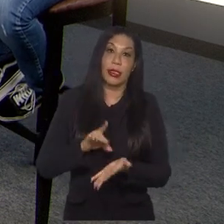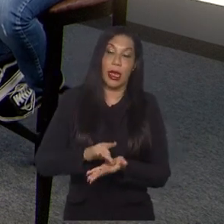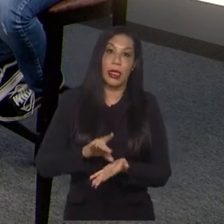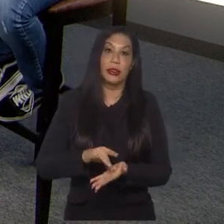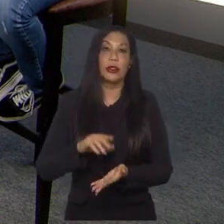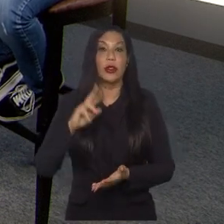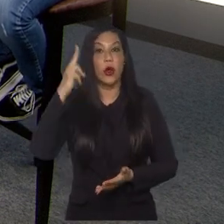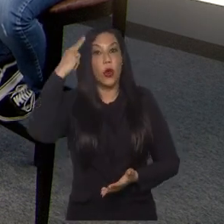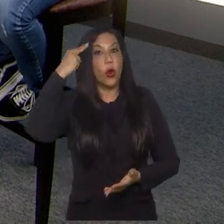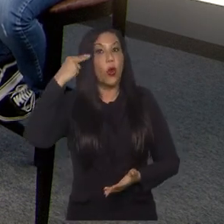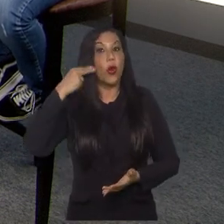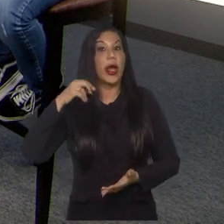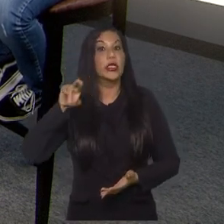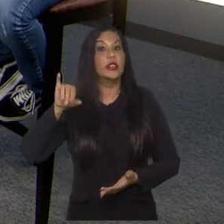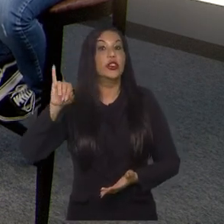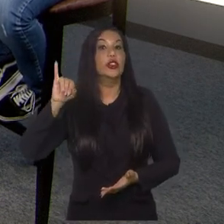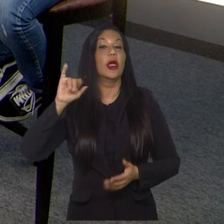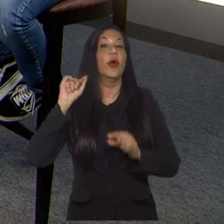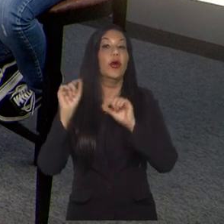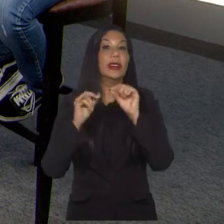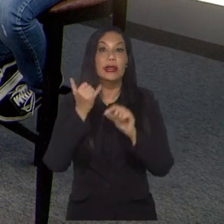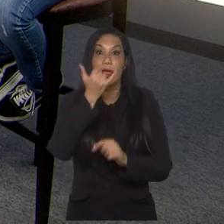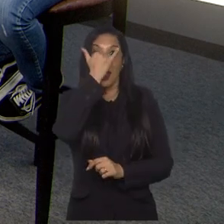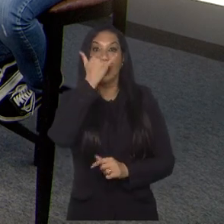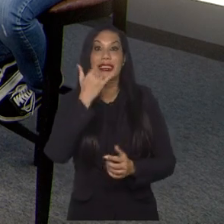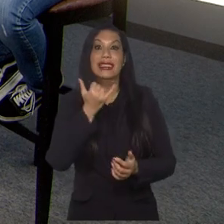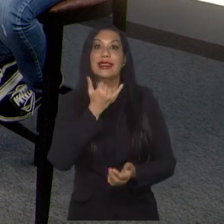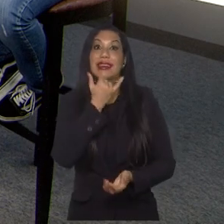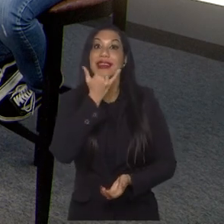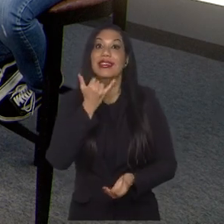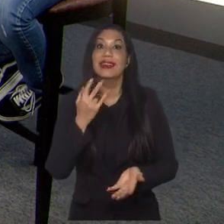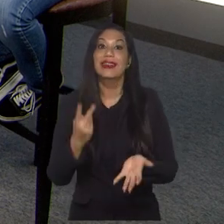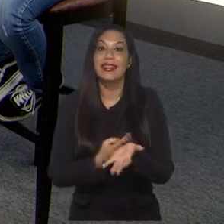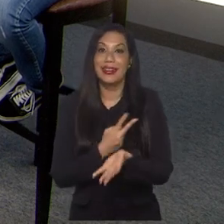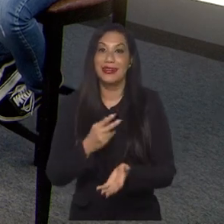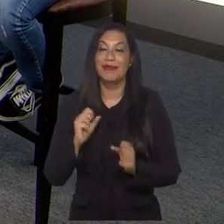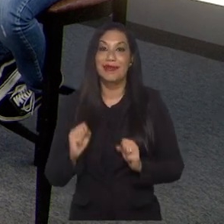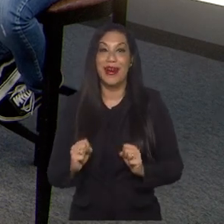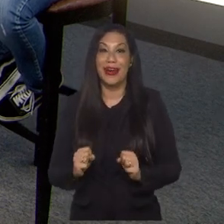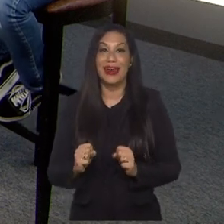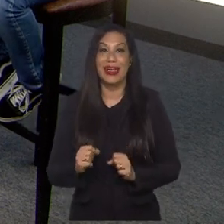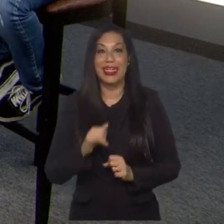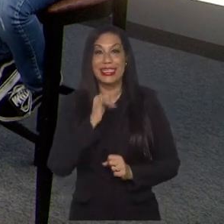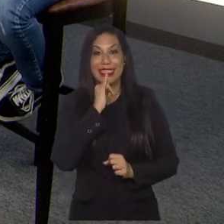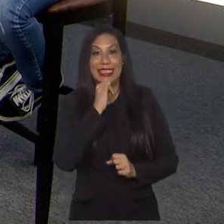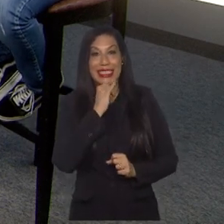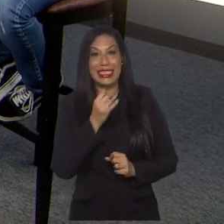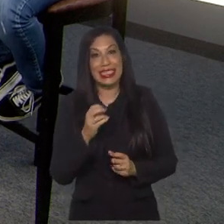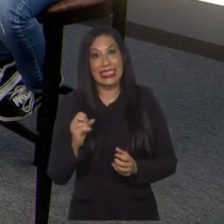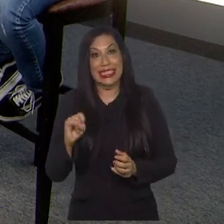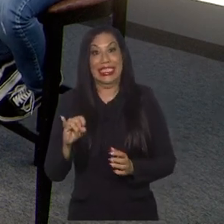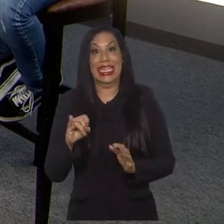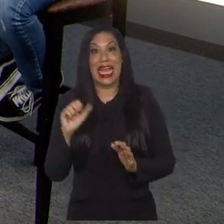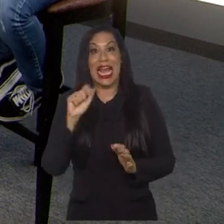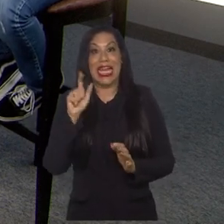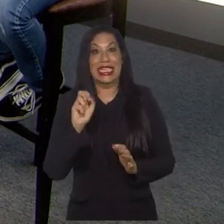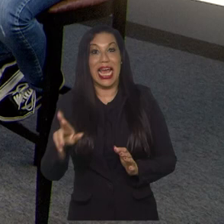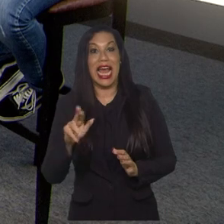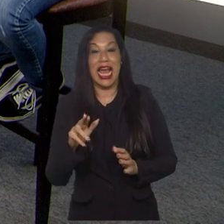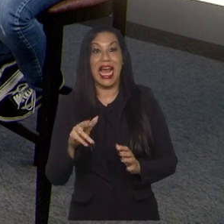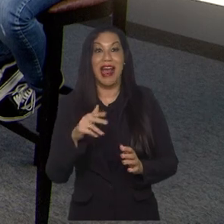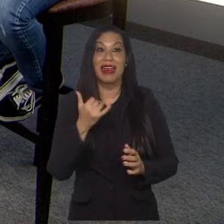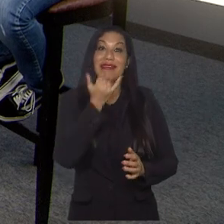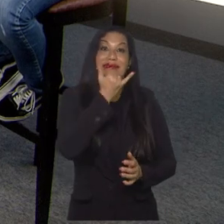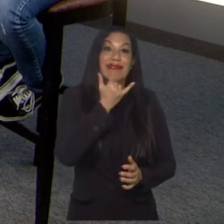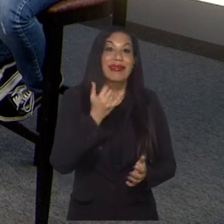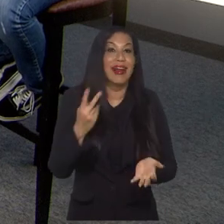O Haiti, a gente sempre tem um azarão que a gente fica, poxa. É. Mas embora, né? Vai chamar de seu, né? Vamos torcer para eles. Eu acho que isso até